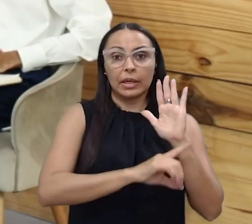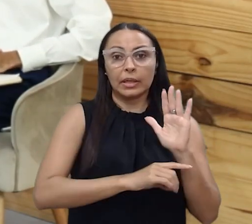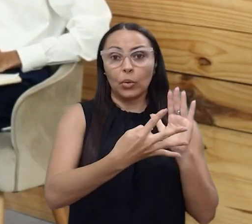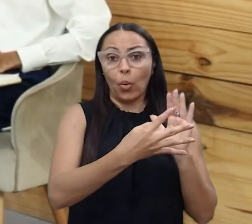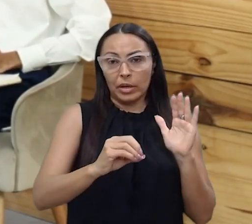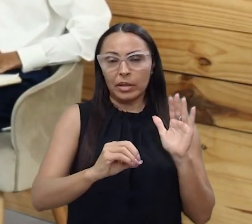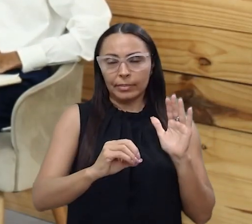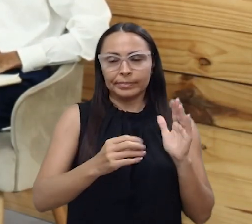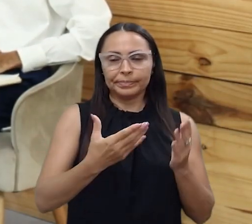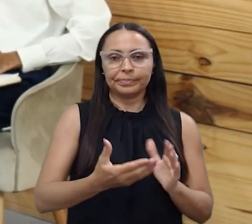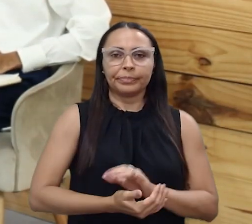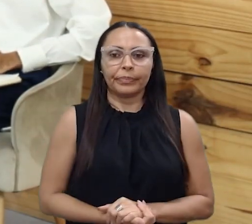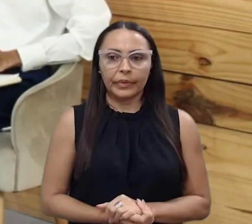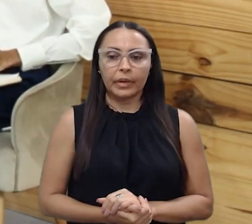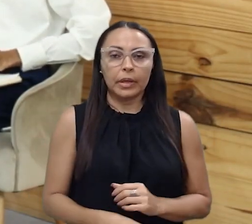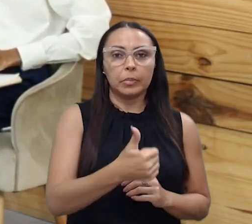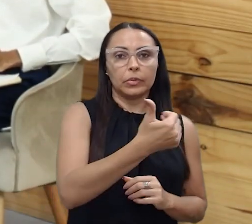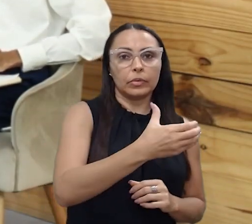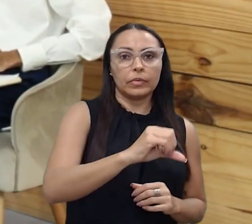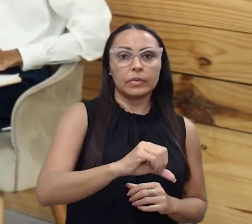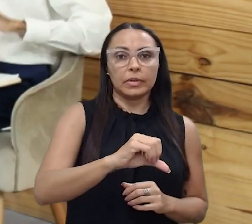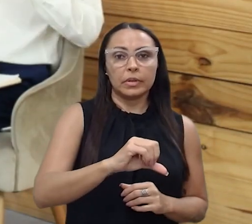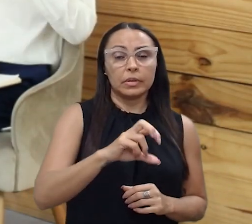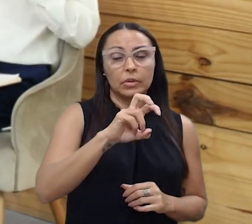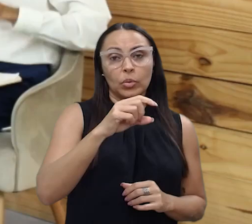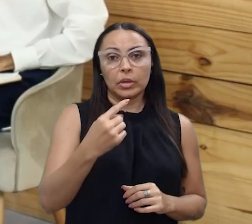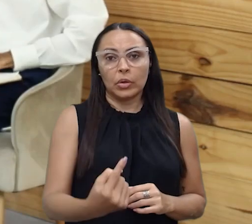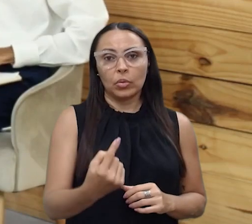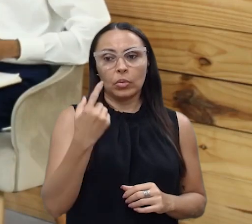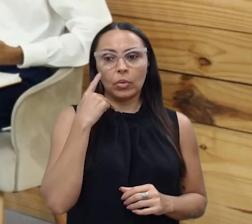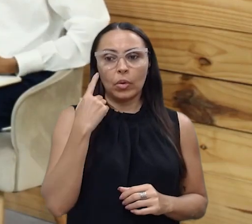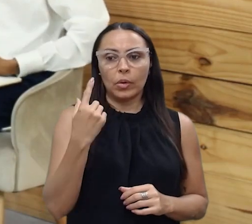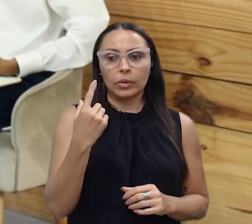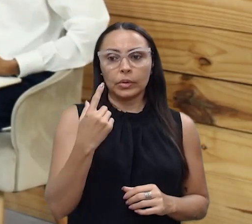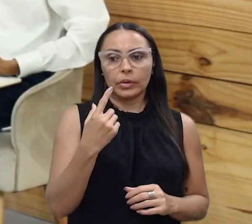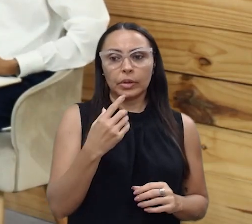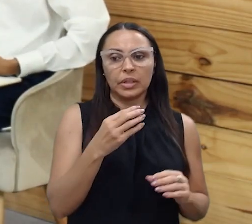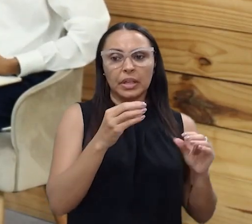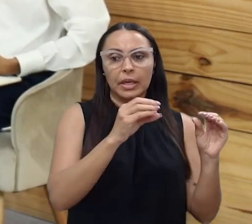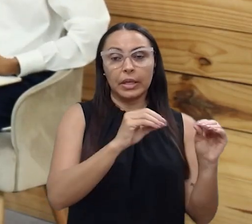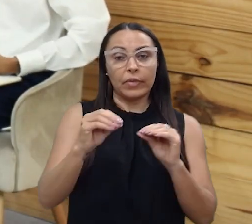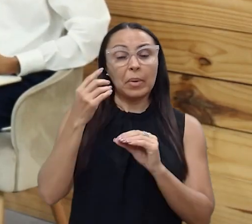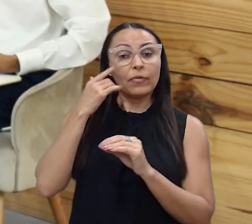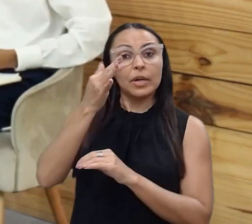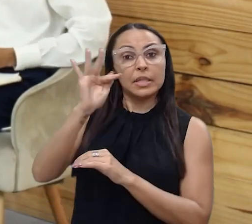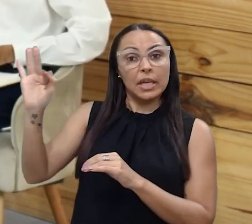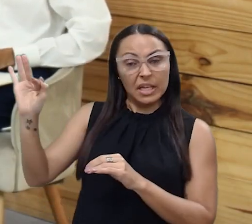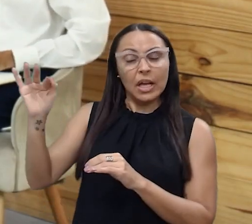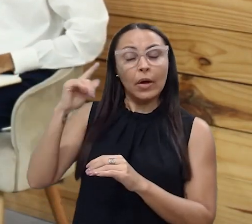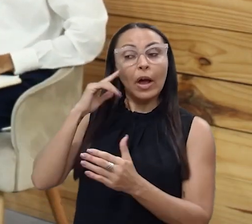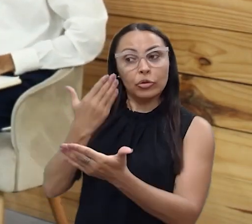E aí, em 1951, ele vai para... o governo francês oferece uma bolsa